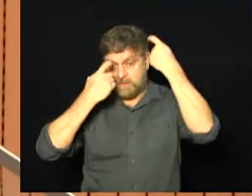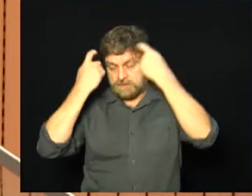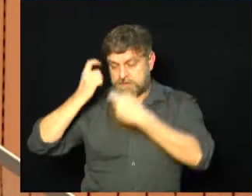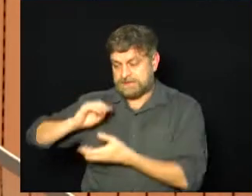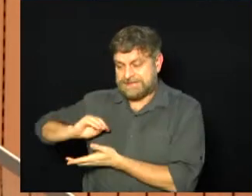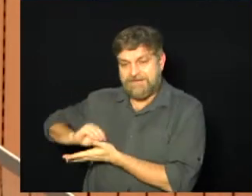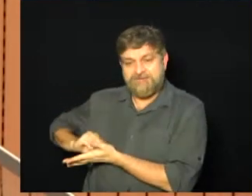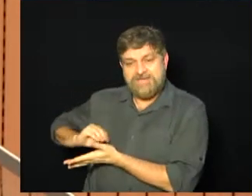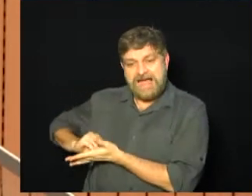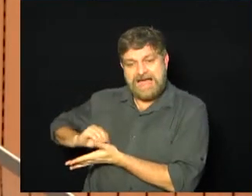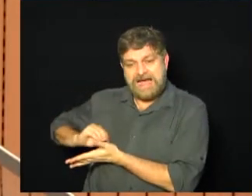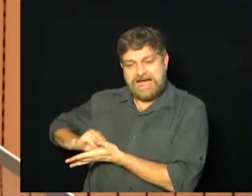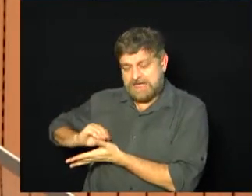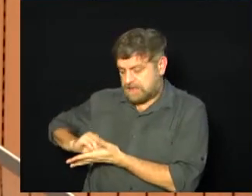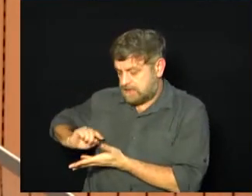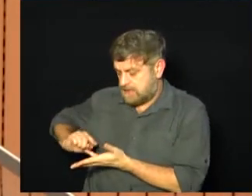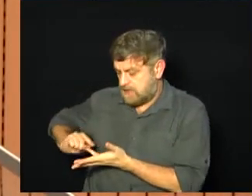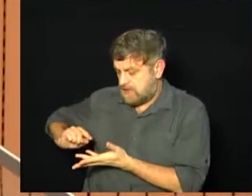carências.